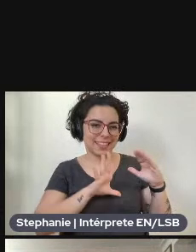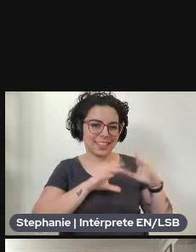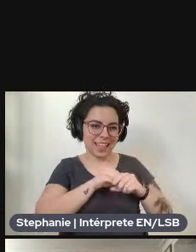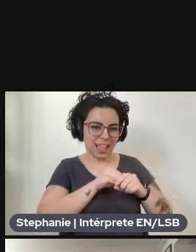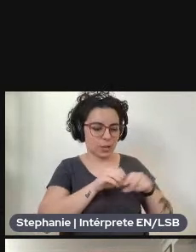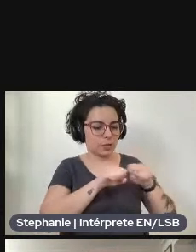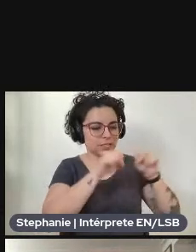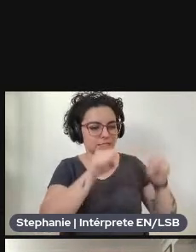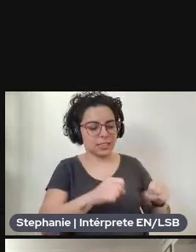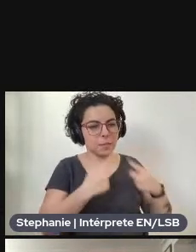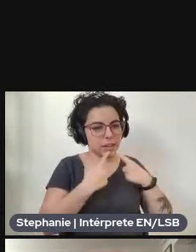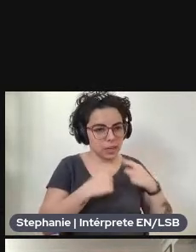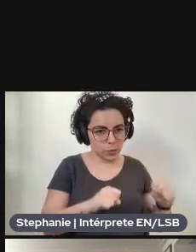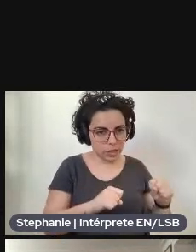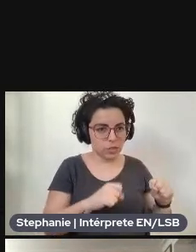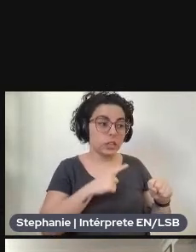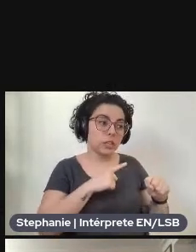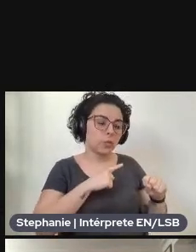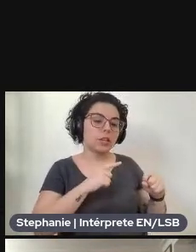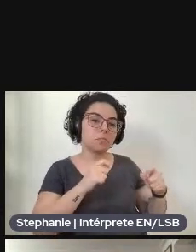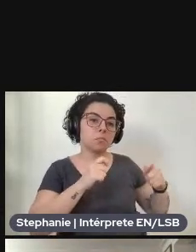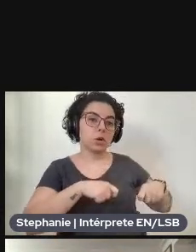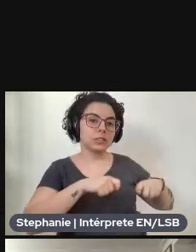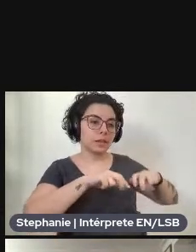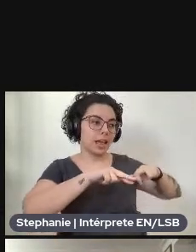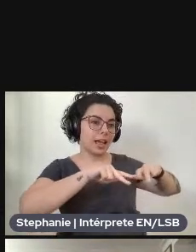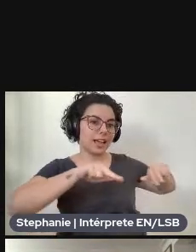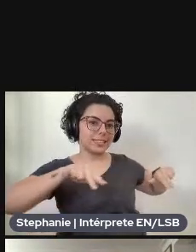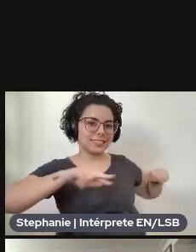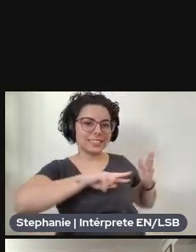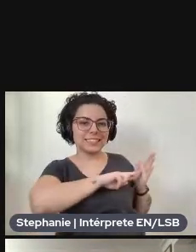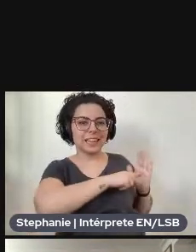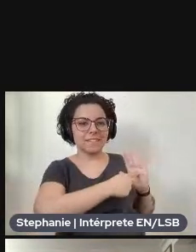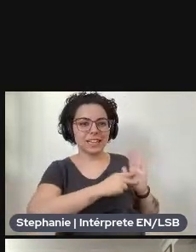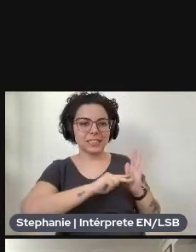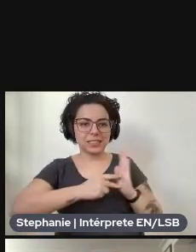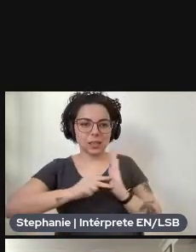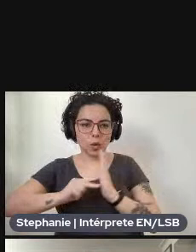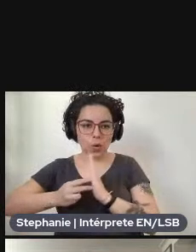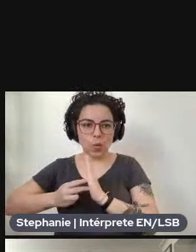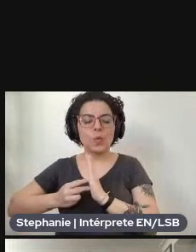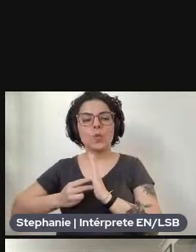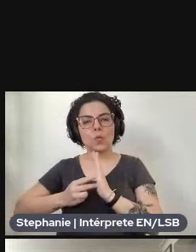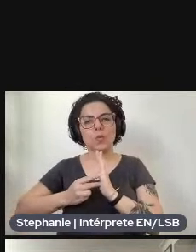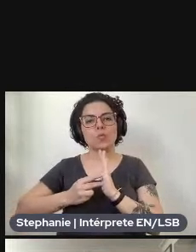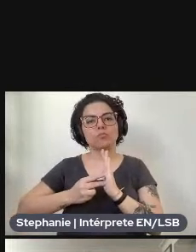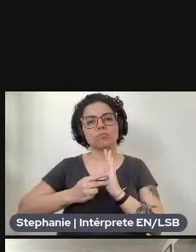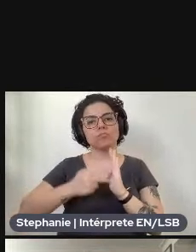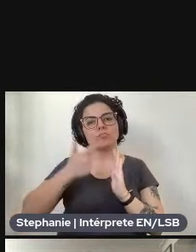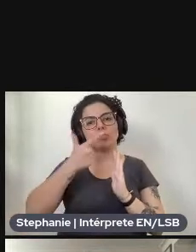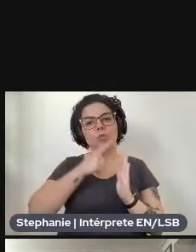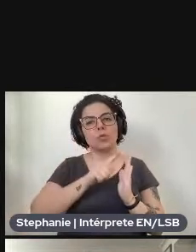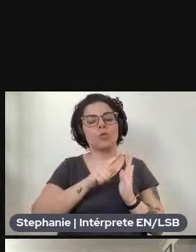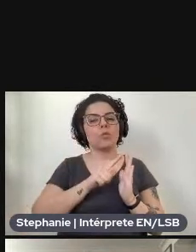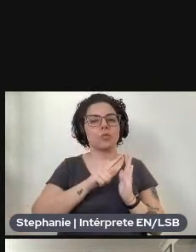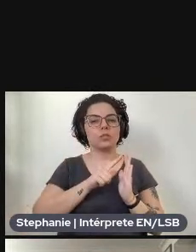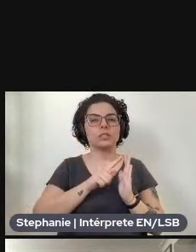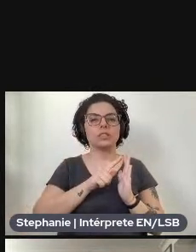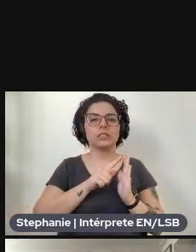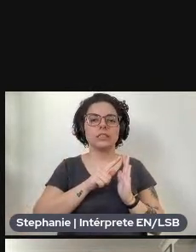representam possibilidades de significação para chegarmos ao momento da língua